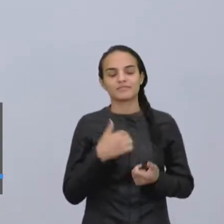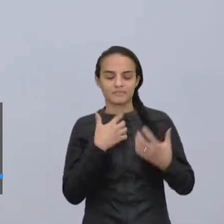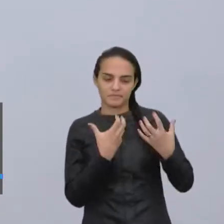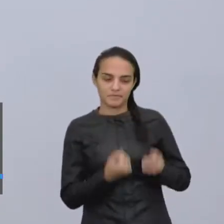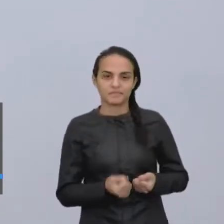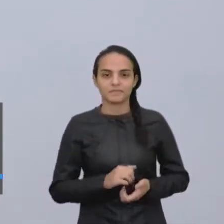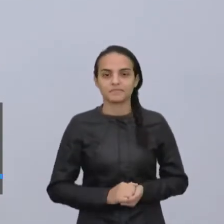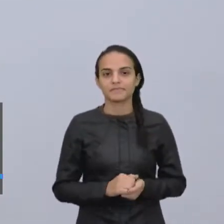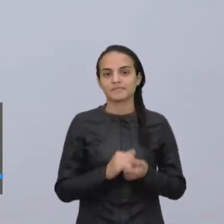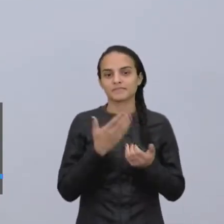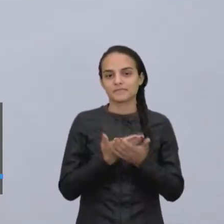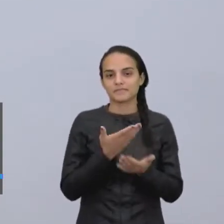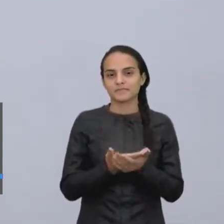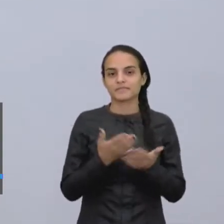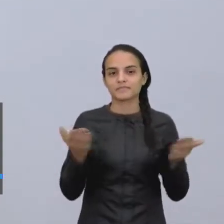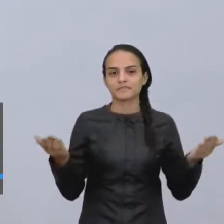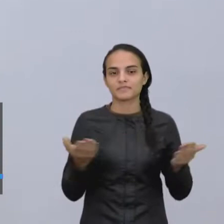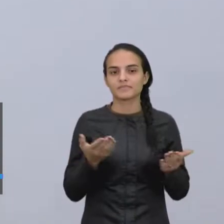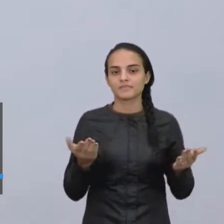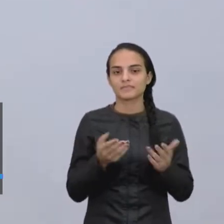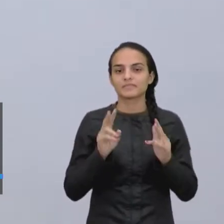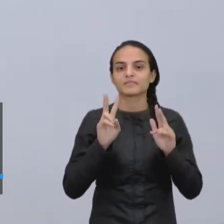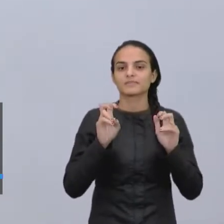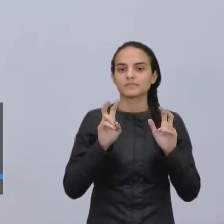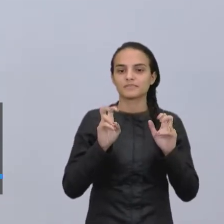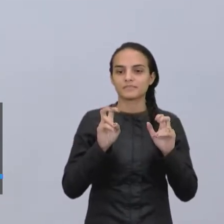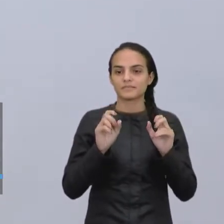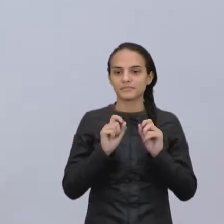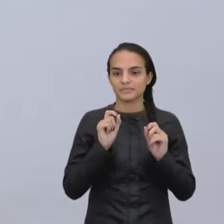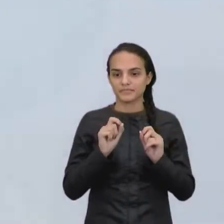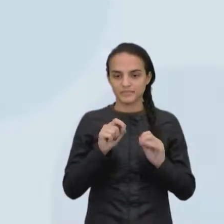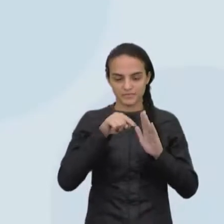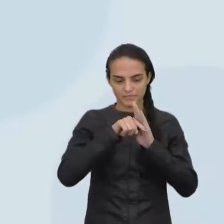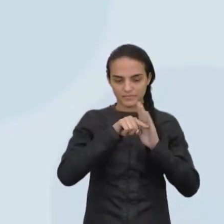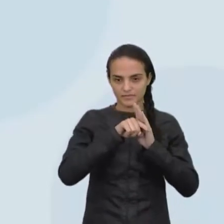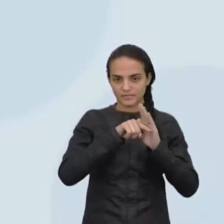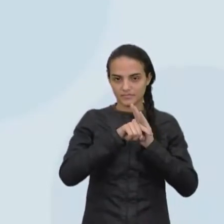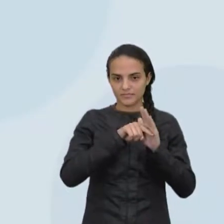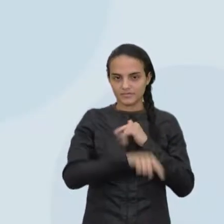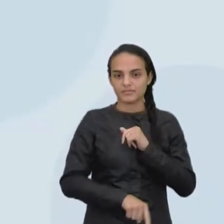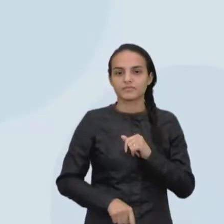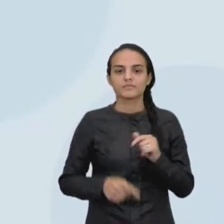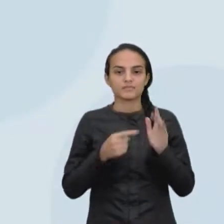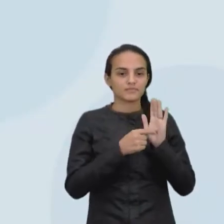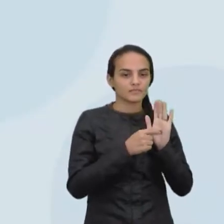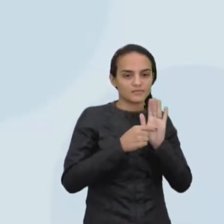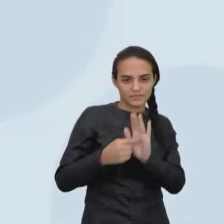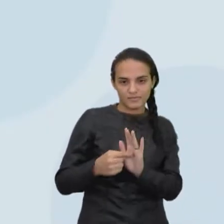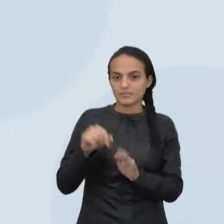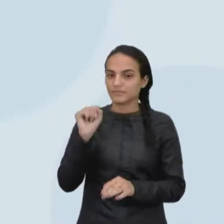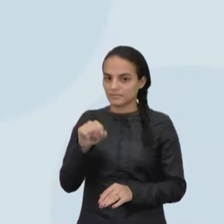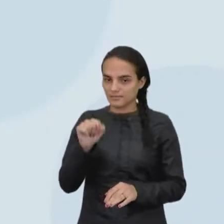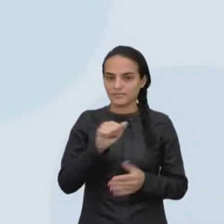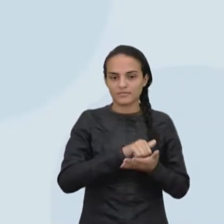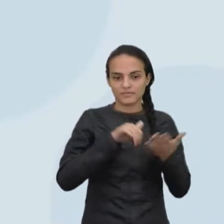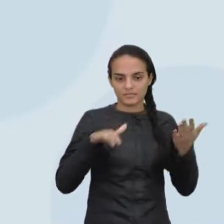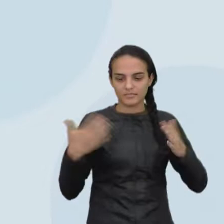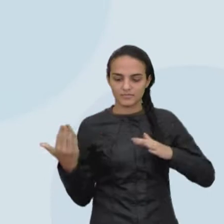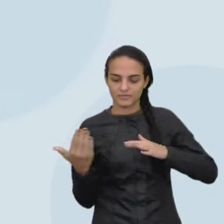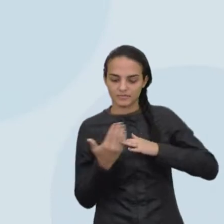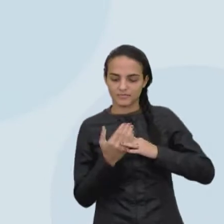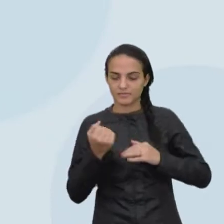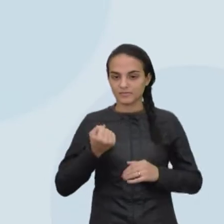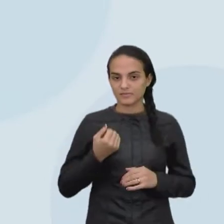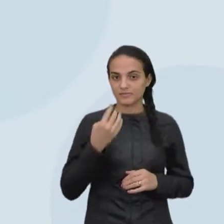Então a nossa aula de hoje, qual que é o nome da nossa aula de hoje? Olha lá, analisando amostras. Sim, a gente está na atividade integrada